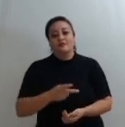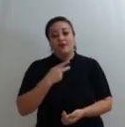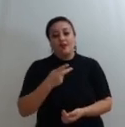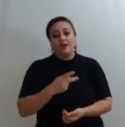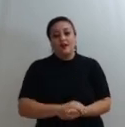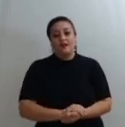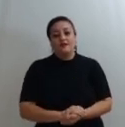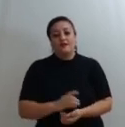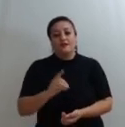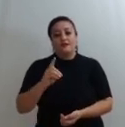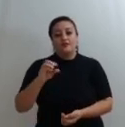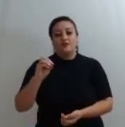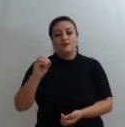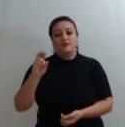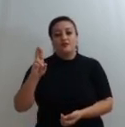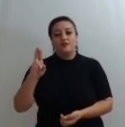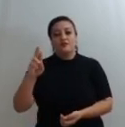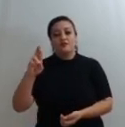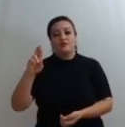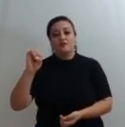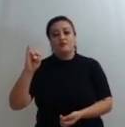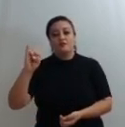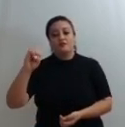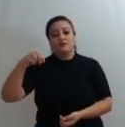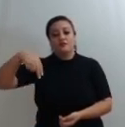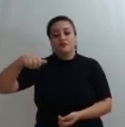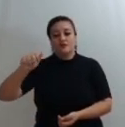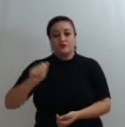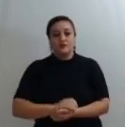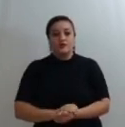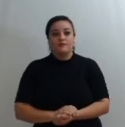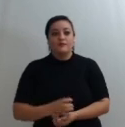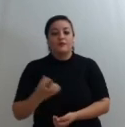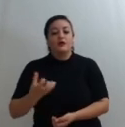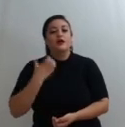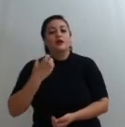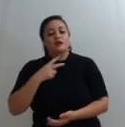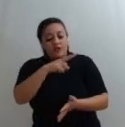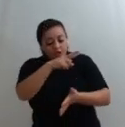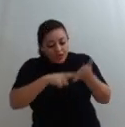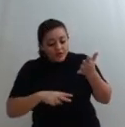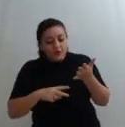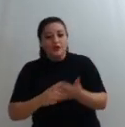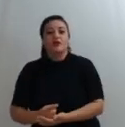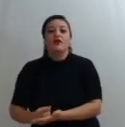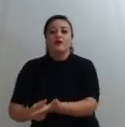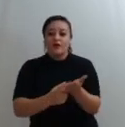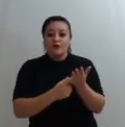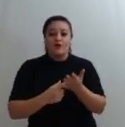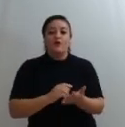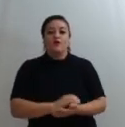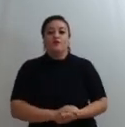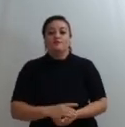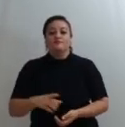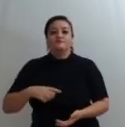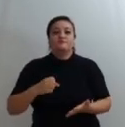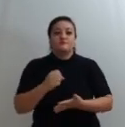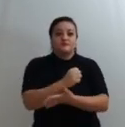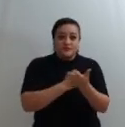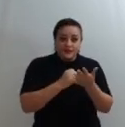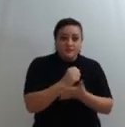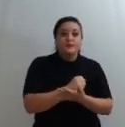diz o seguinte: o acórdão eu faço questão de ler apenas para balizar o que está